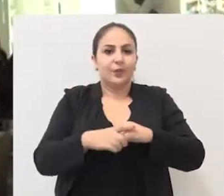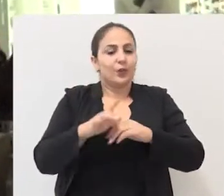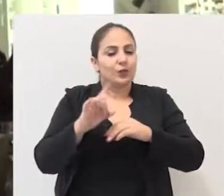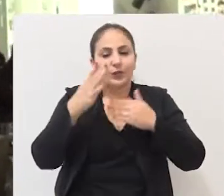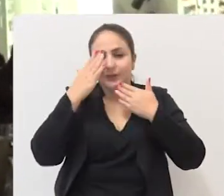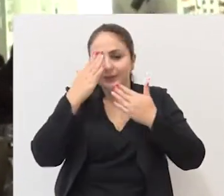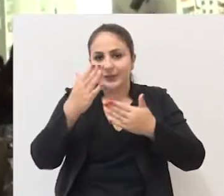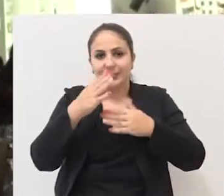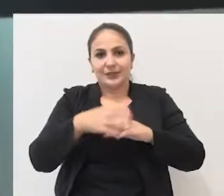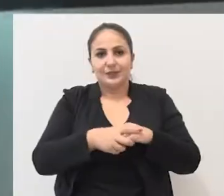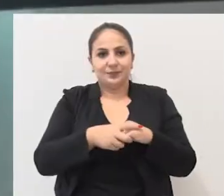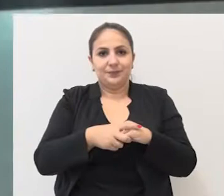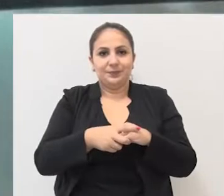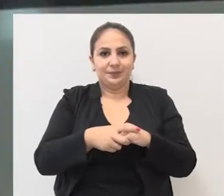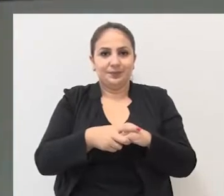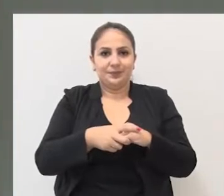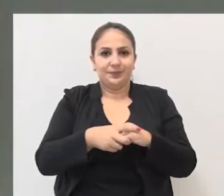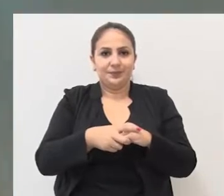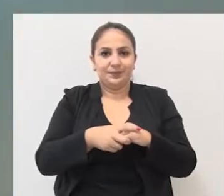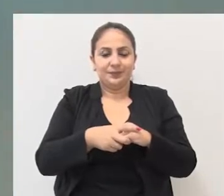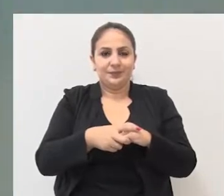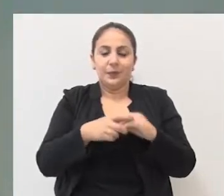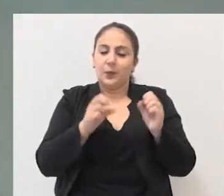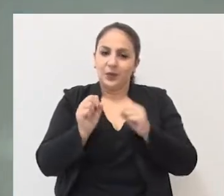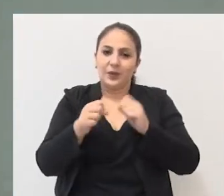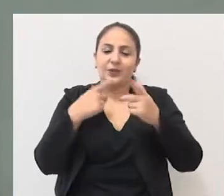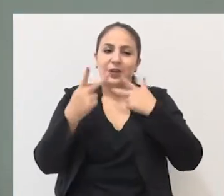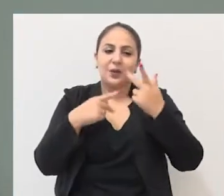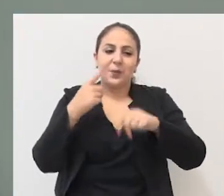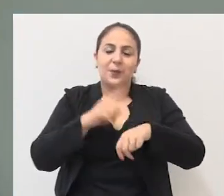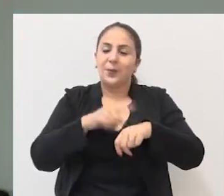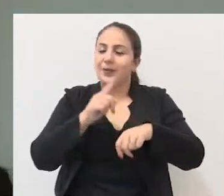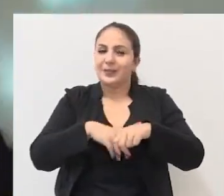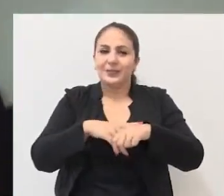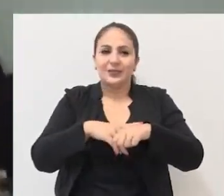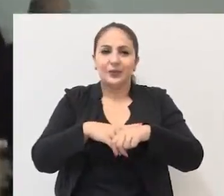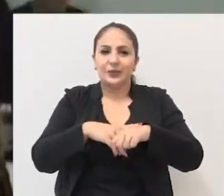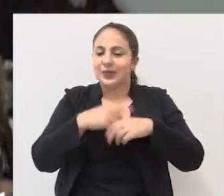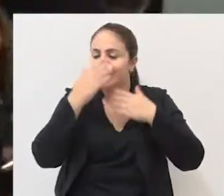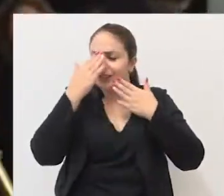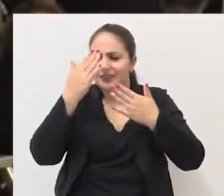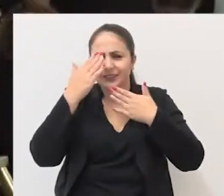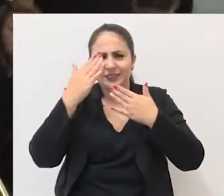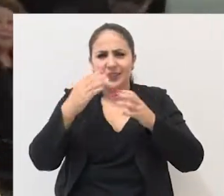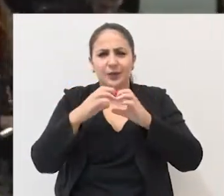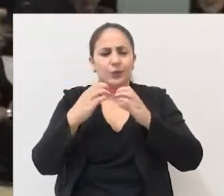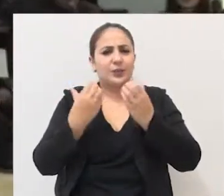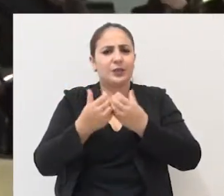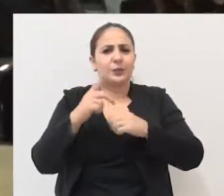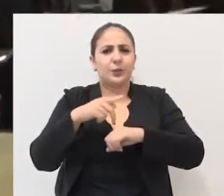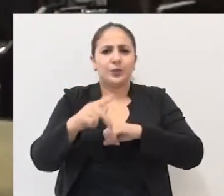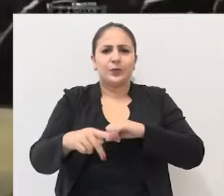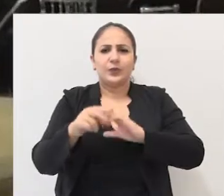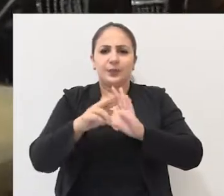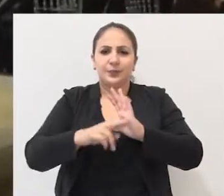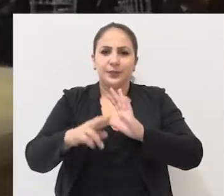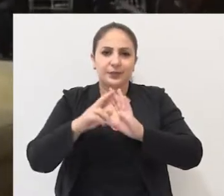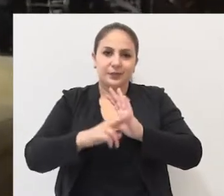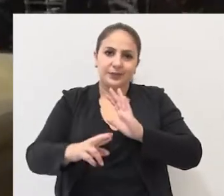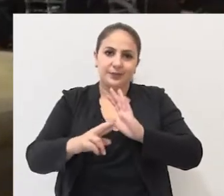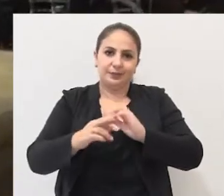só agradecer. Podemos dizer assim, é um momento de gratidão da comunidade de Passo Fundo, qual eu